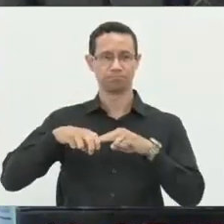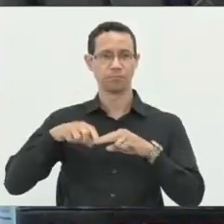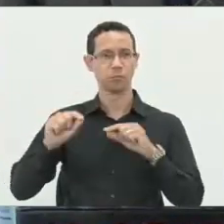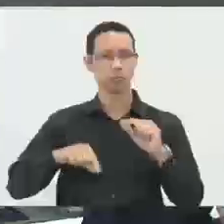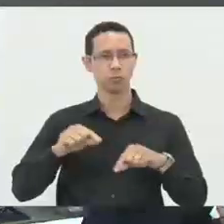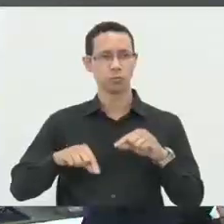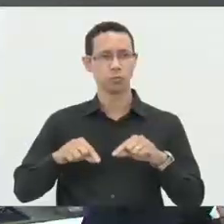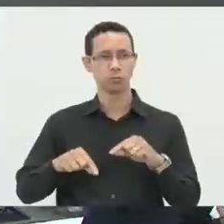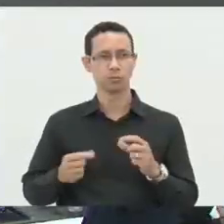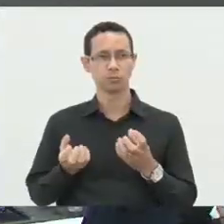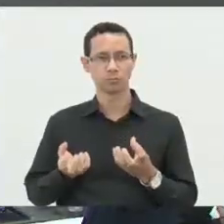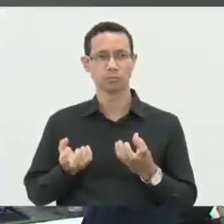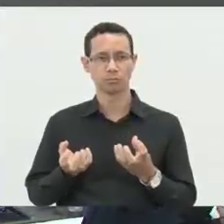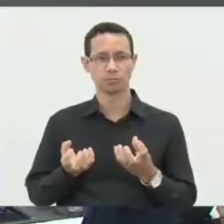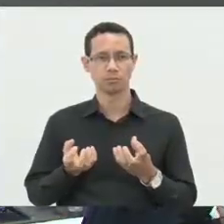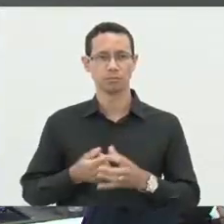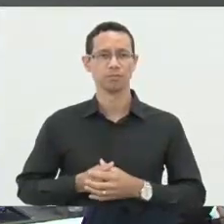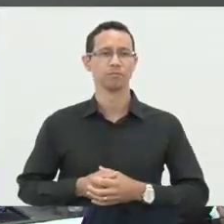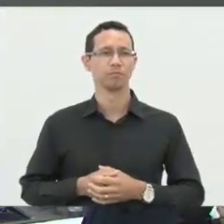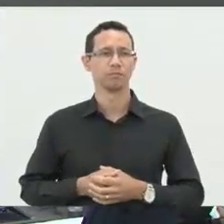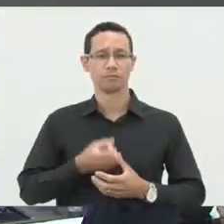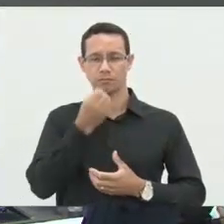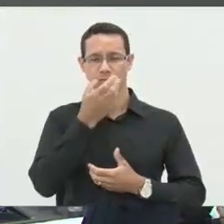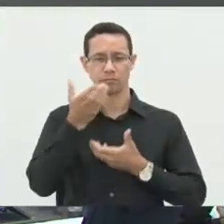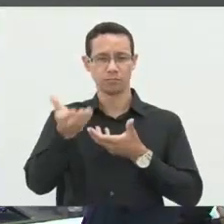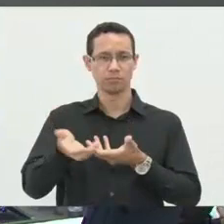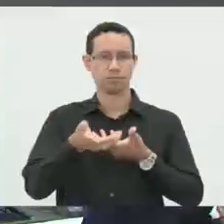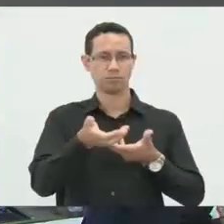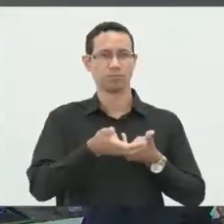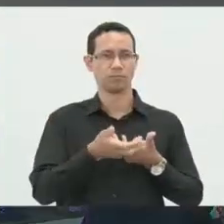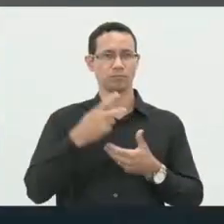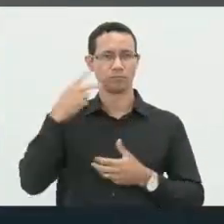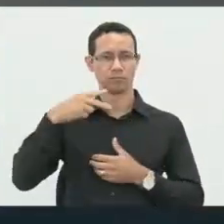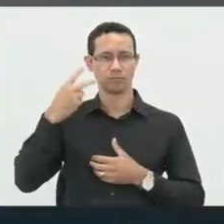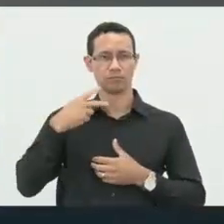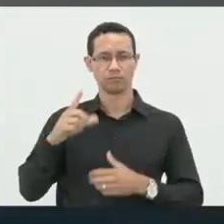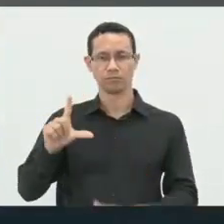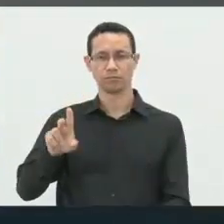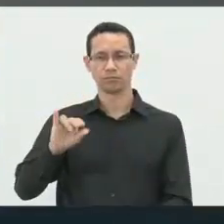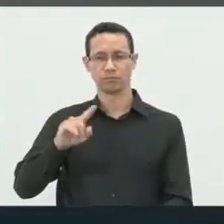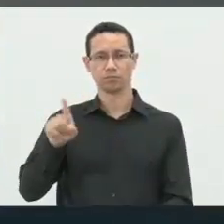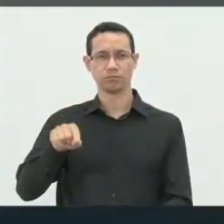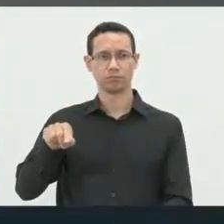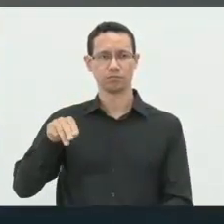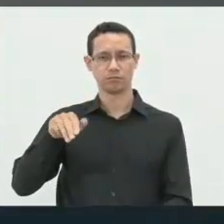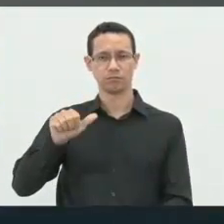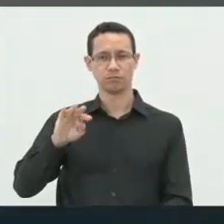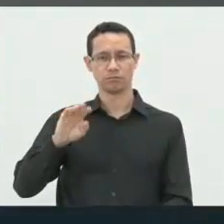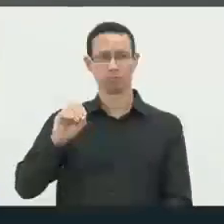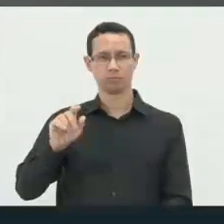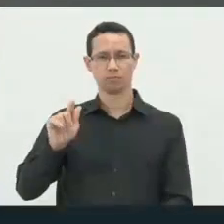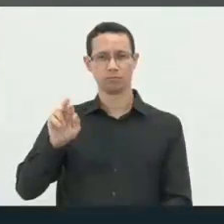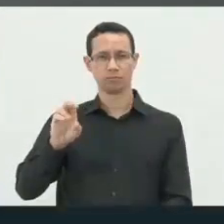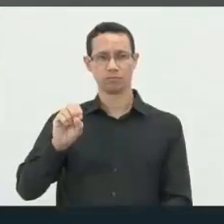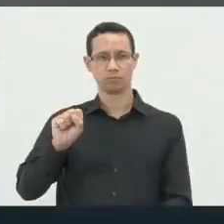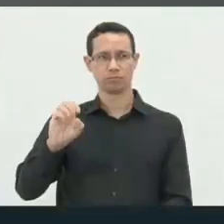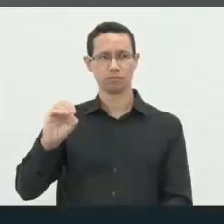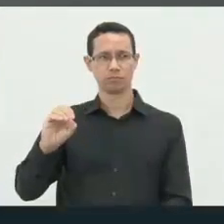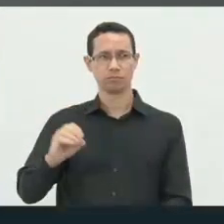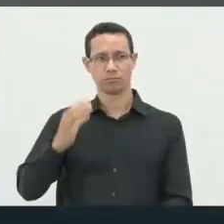só queria das boas-vindas aqui é o vereador Luiz Mato Grosso ex-vereador dessa casa aqui obrigado